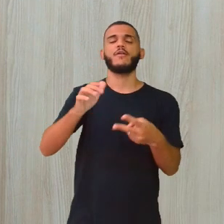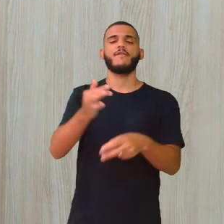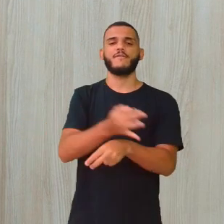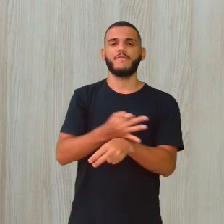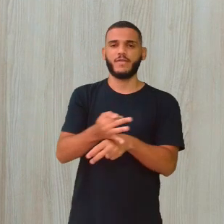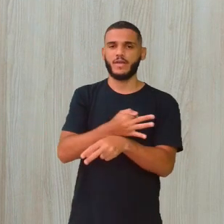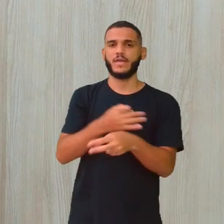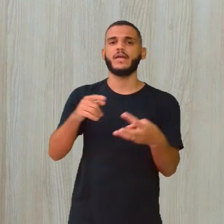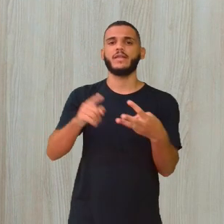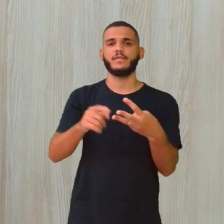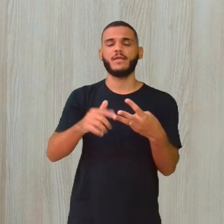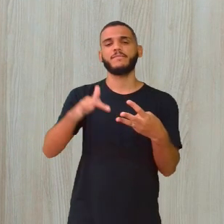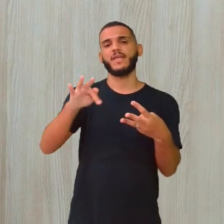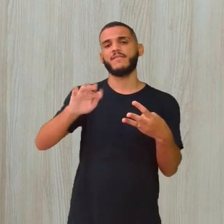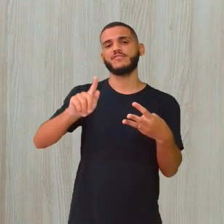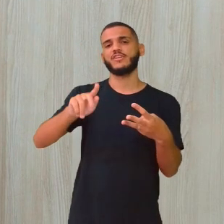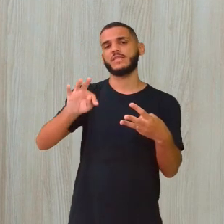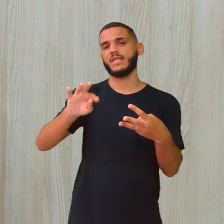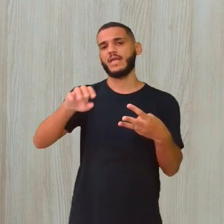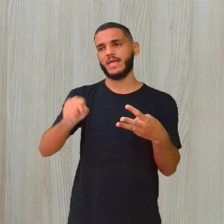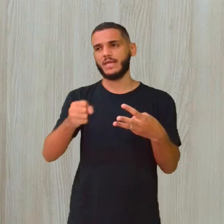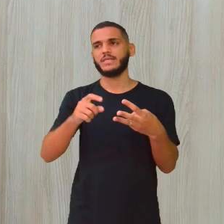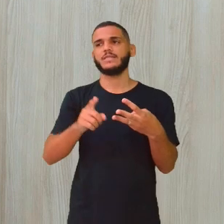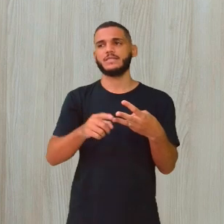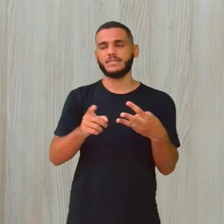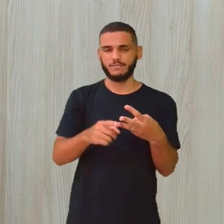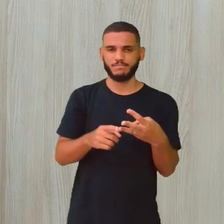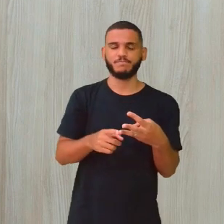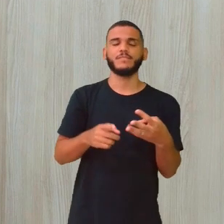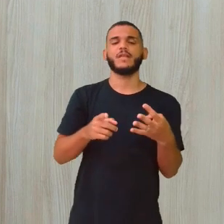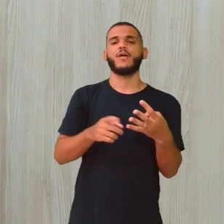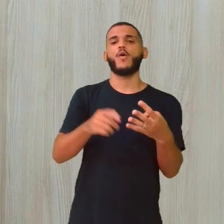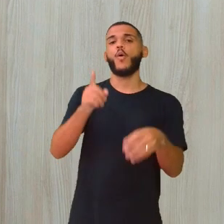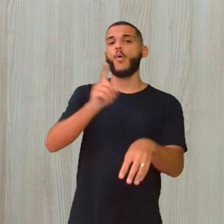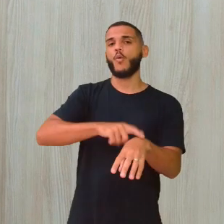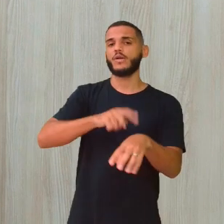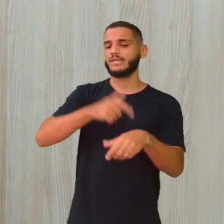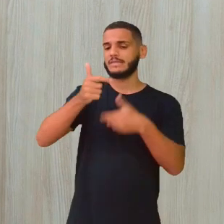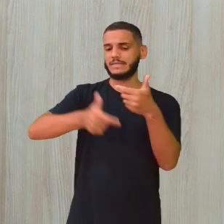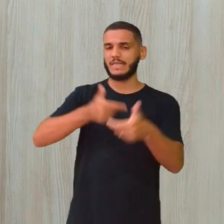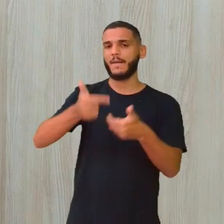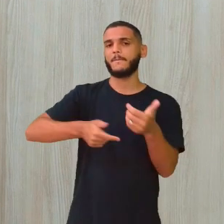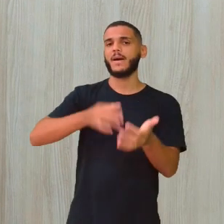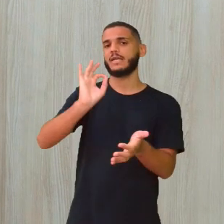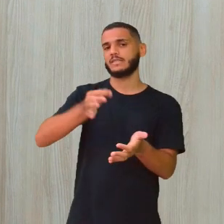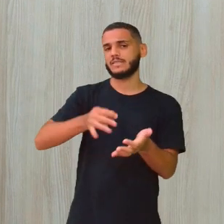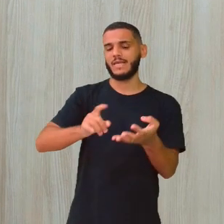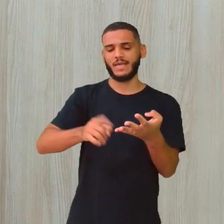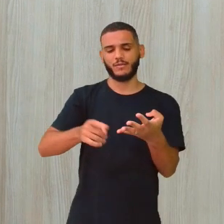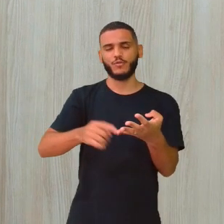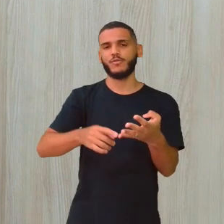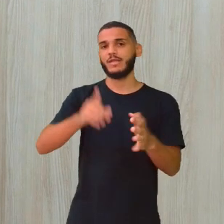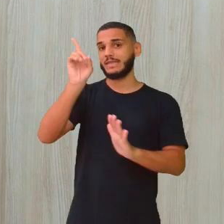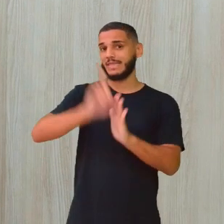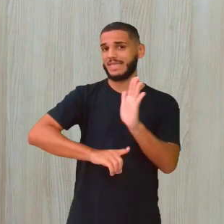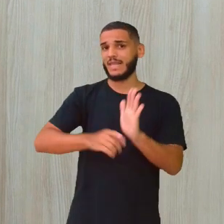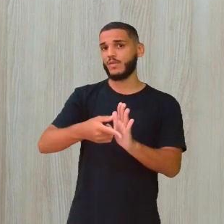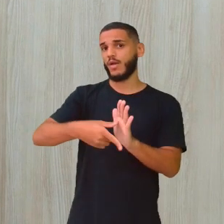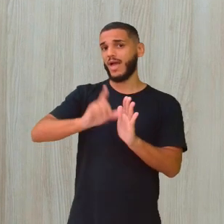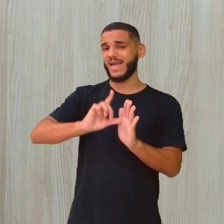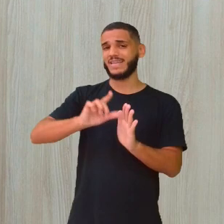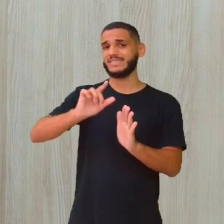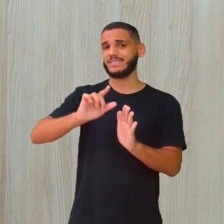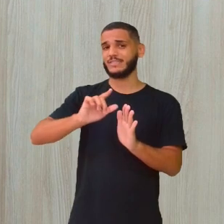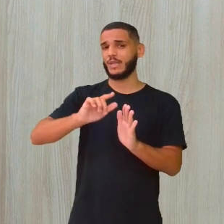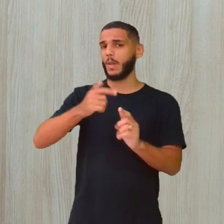férias, acumulem FGTS. Então, um horário de trabalho fixo, por exemplo. Direitos que até então eram negados. Por quê?